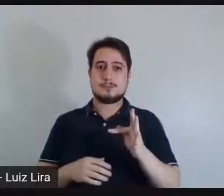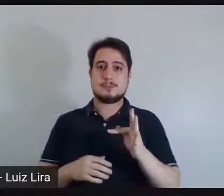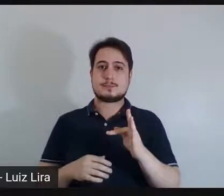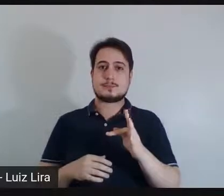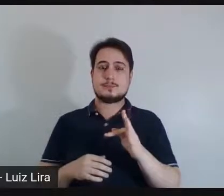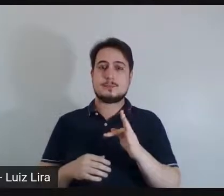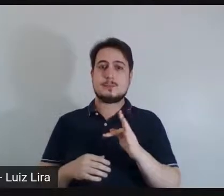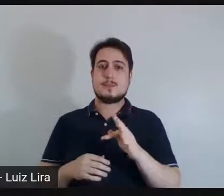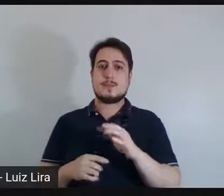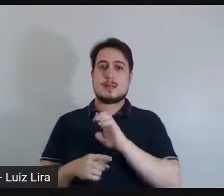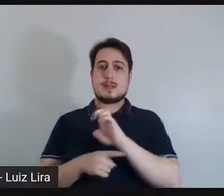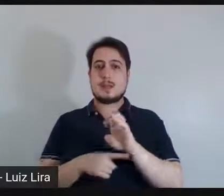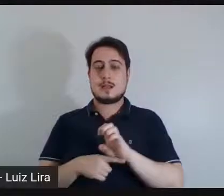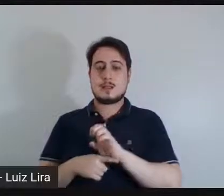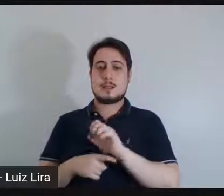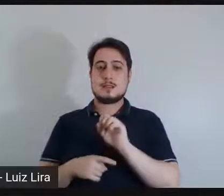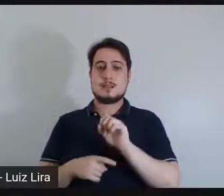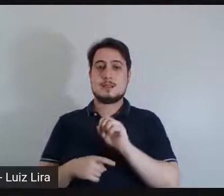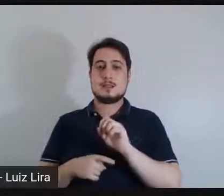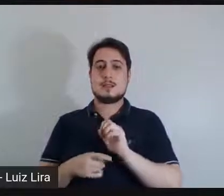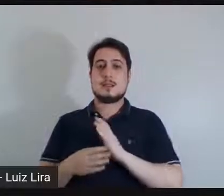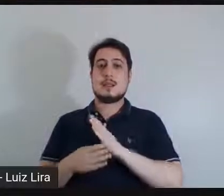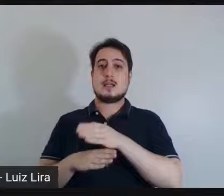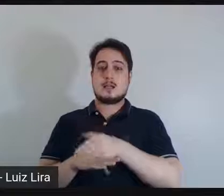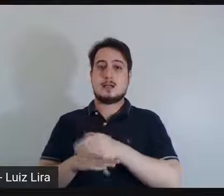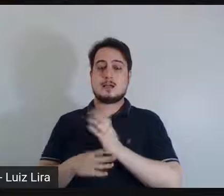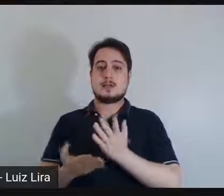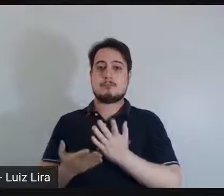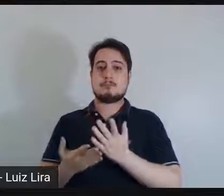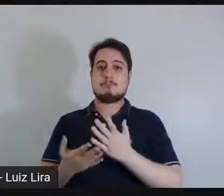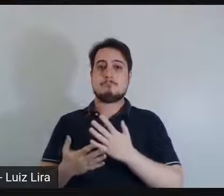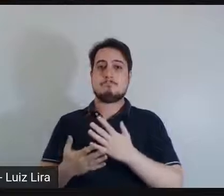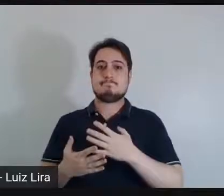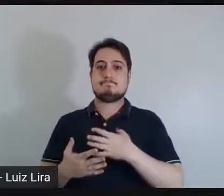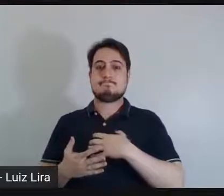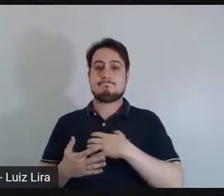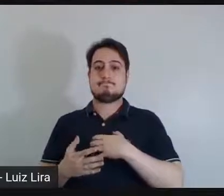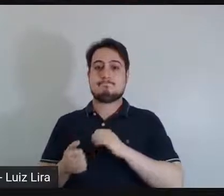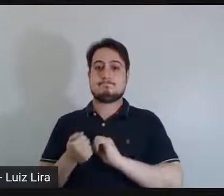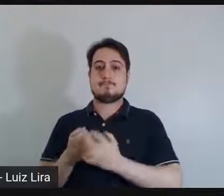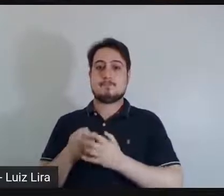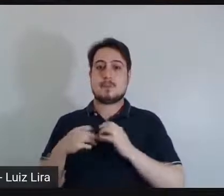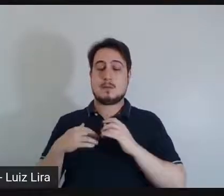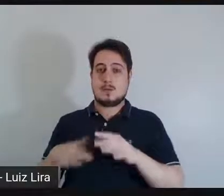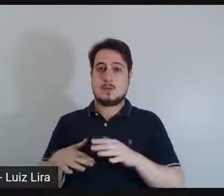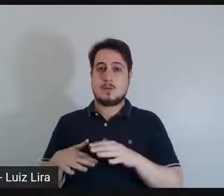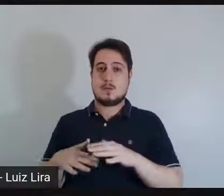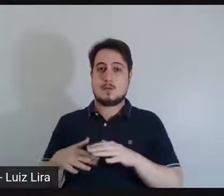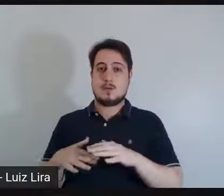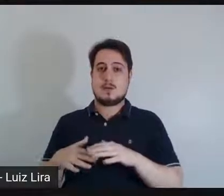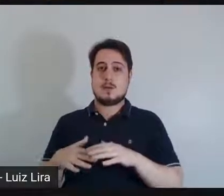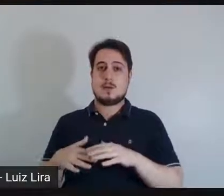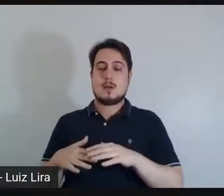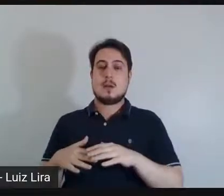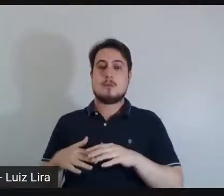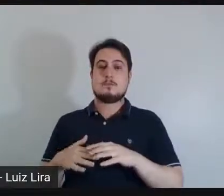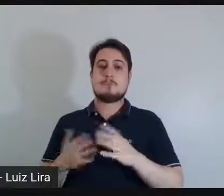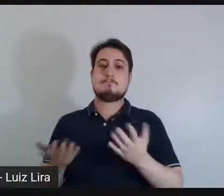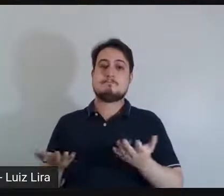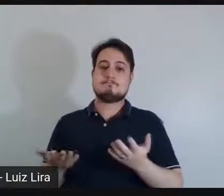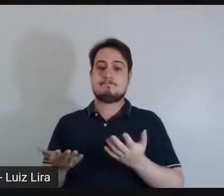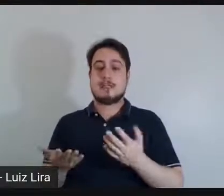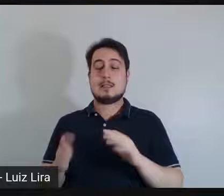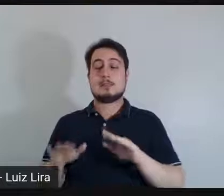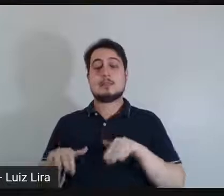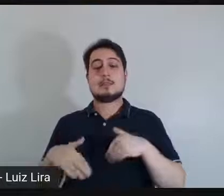estadual, que de repente entrou realmente no clima da Covid, de ter vários casos, apesar dos órgãos estarem fechados. Então, o